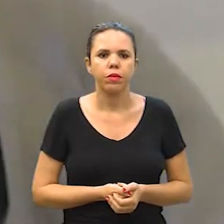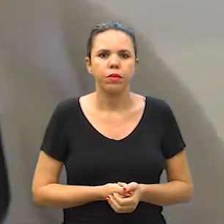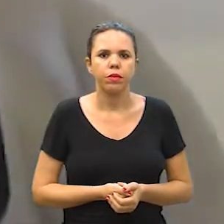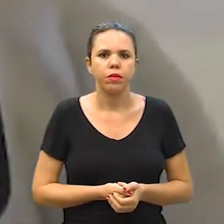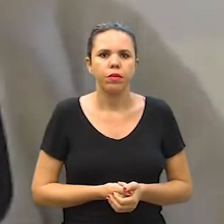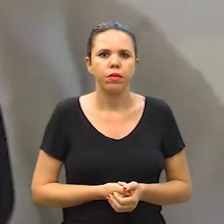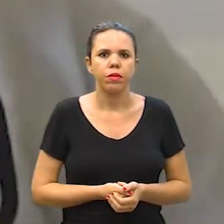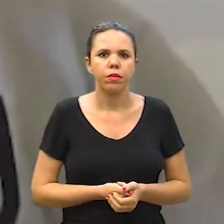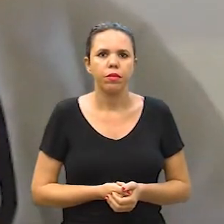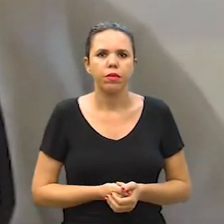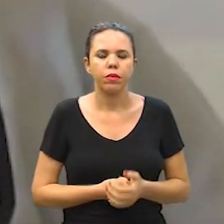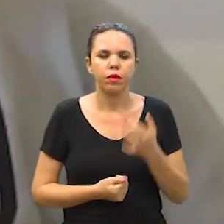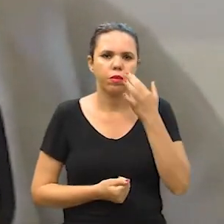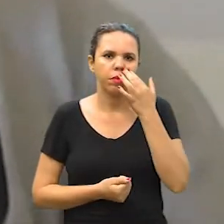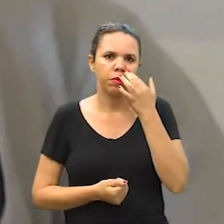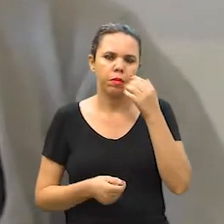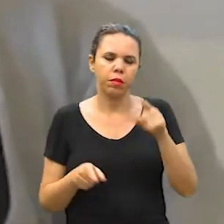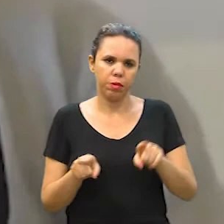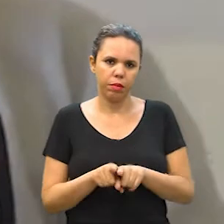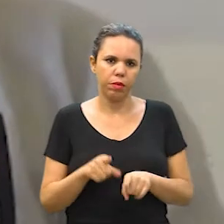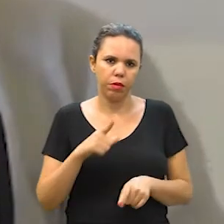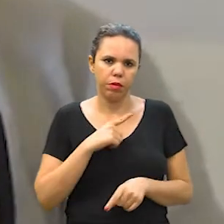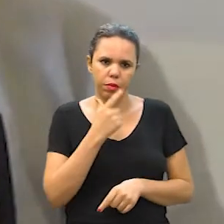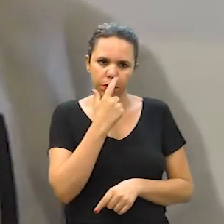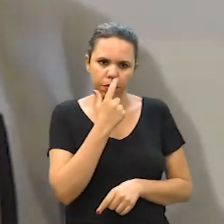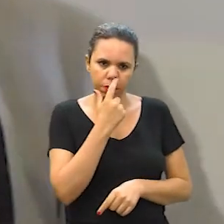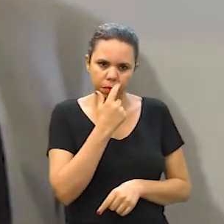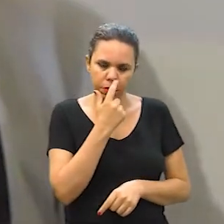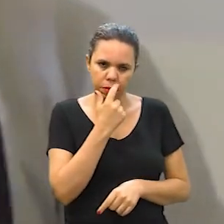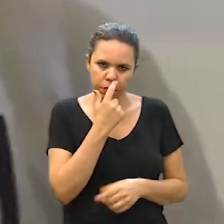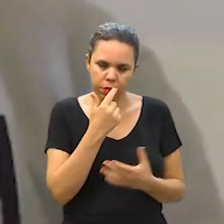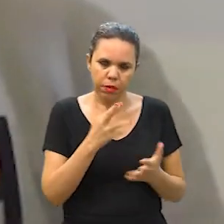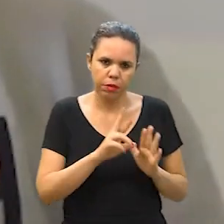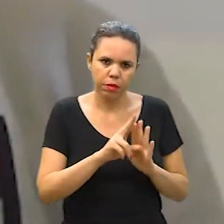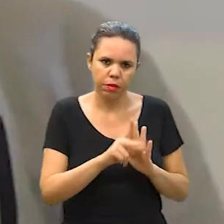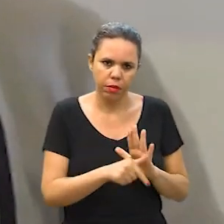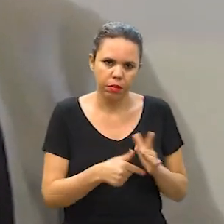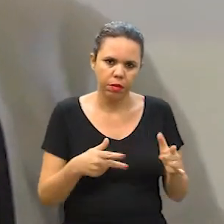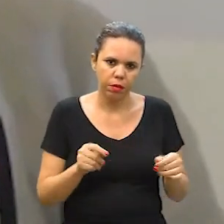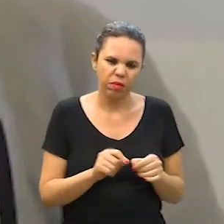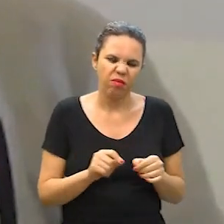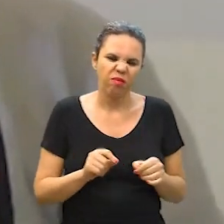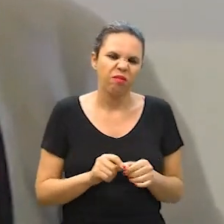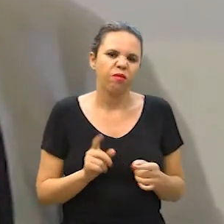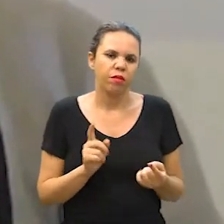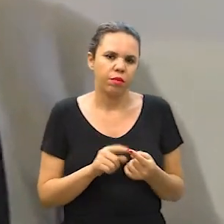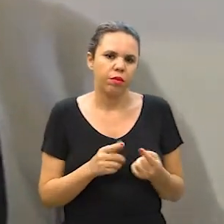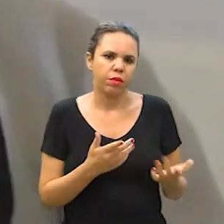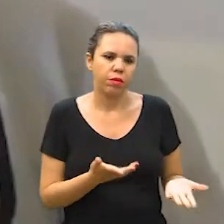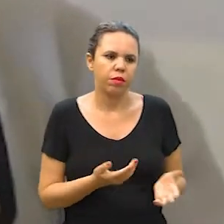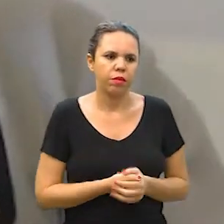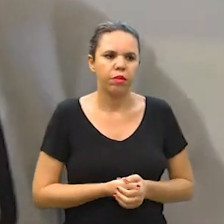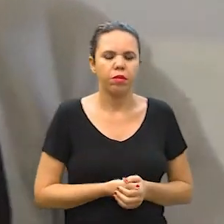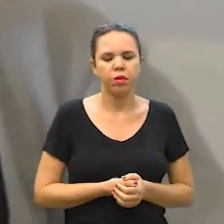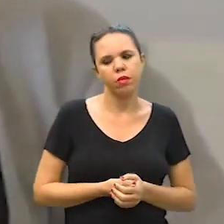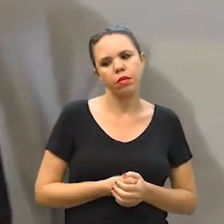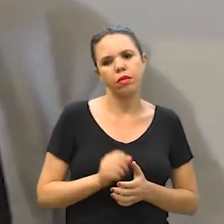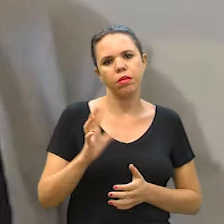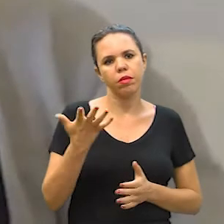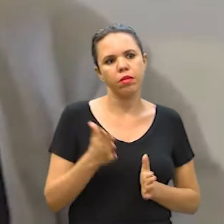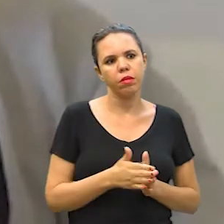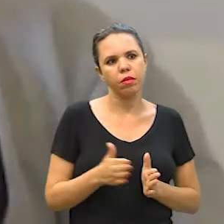Tá. Esse também tem várias nuances nesse sentido.